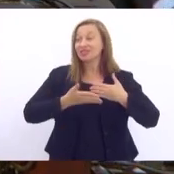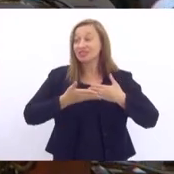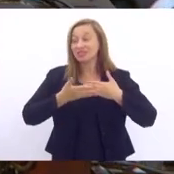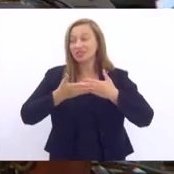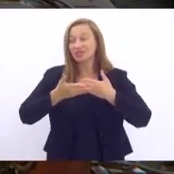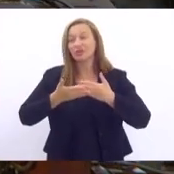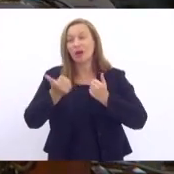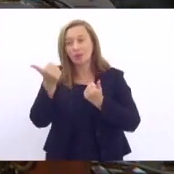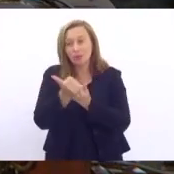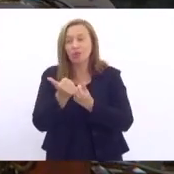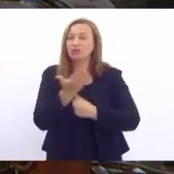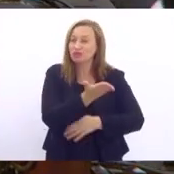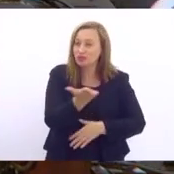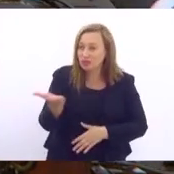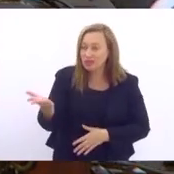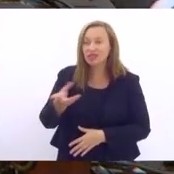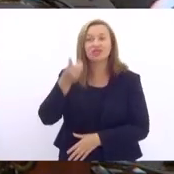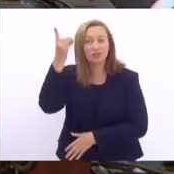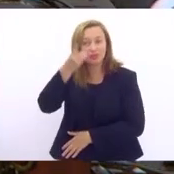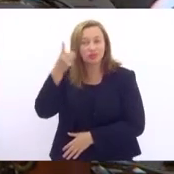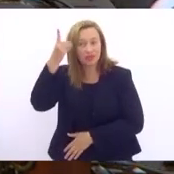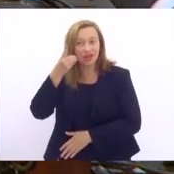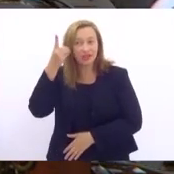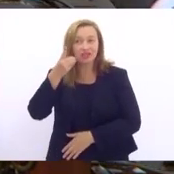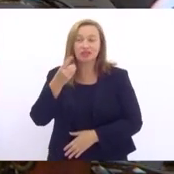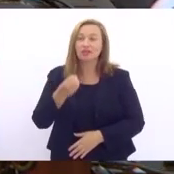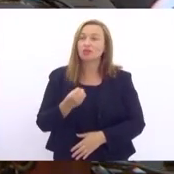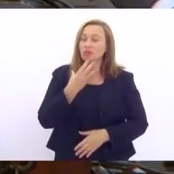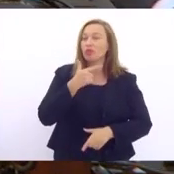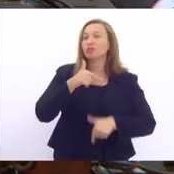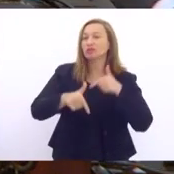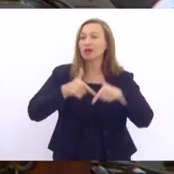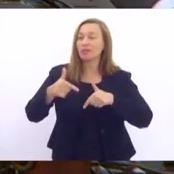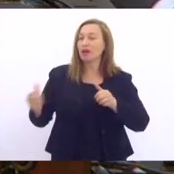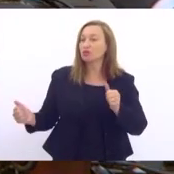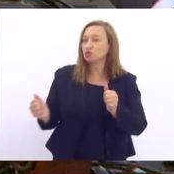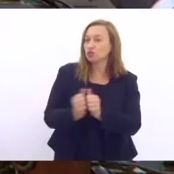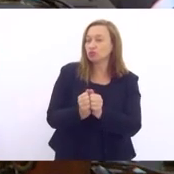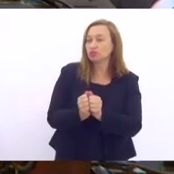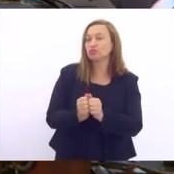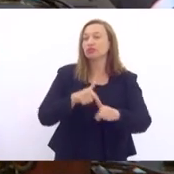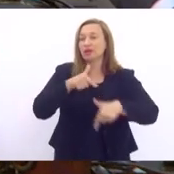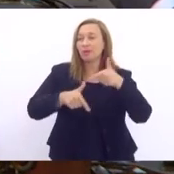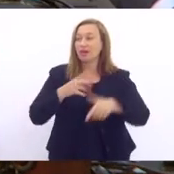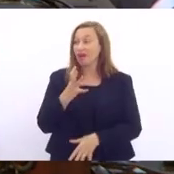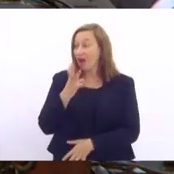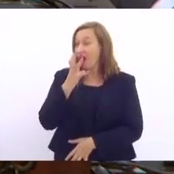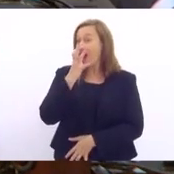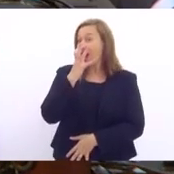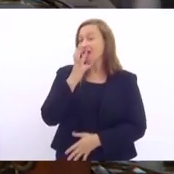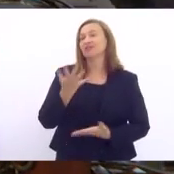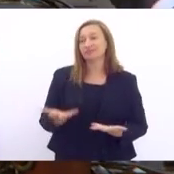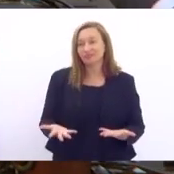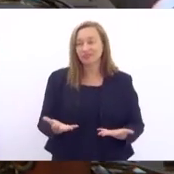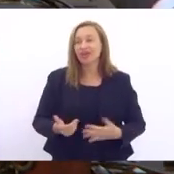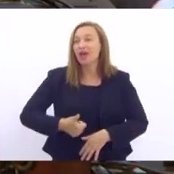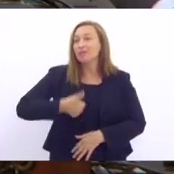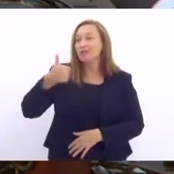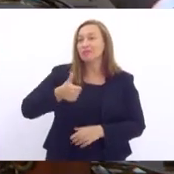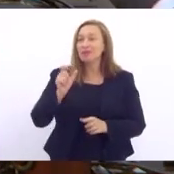vem realizando ao meu lado um trabalho admirável. A primeira palavra que vem na minha cabeça nesse momento é